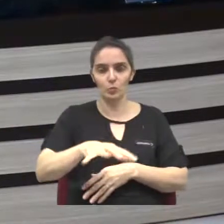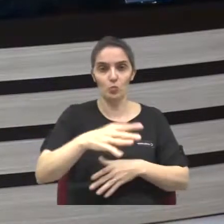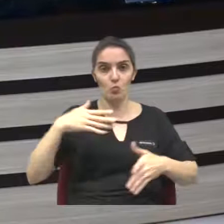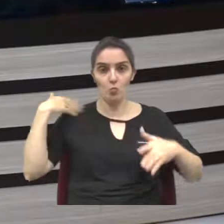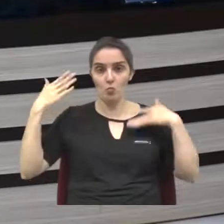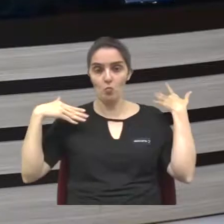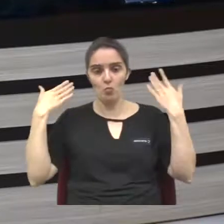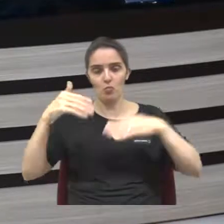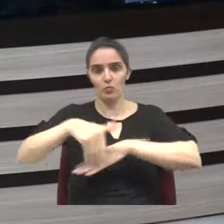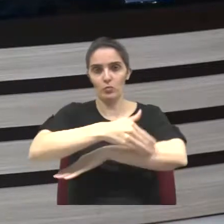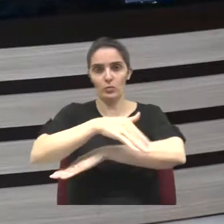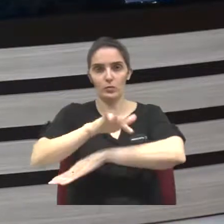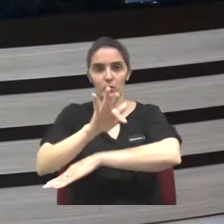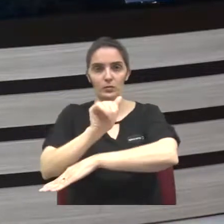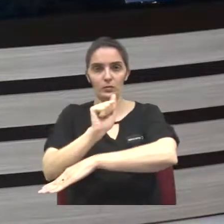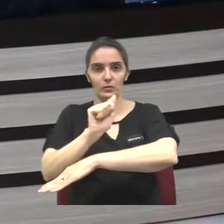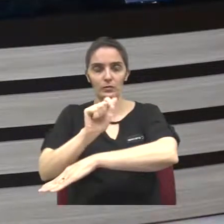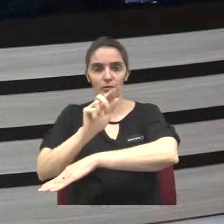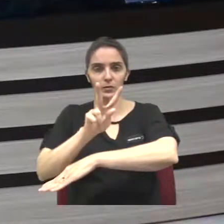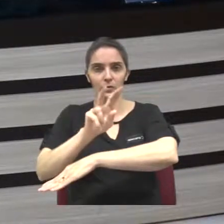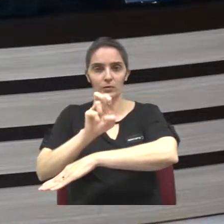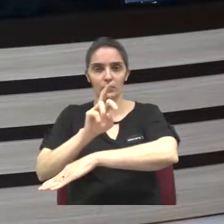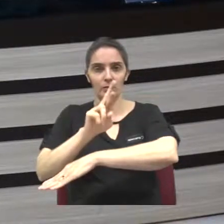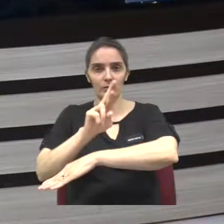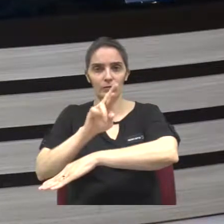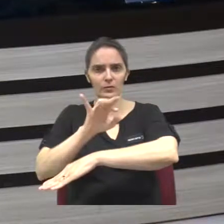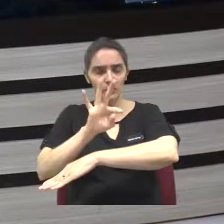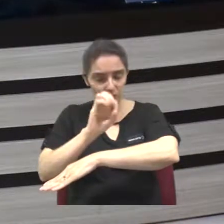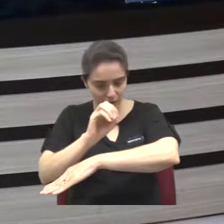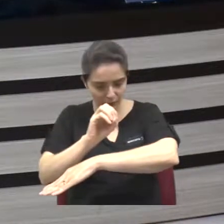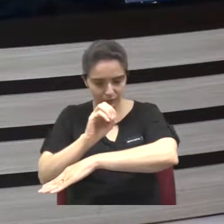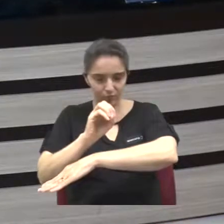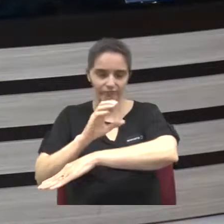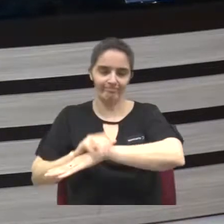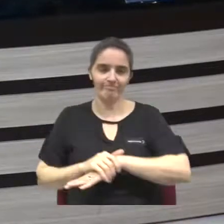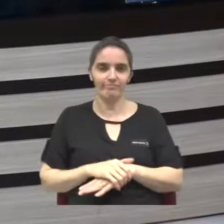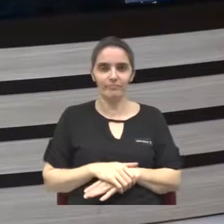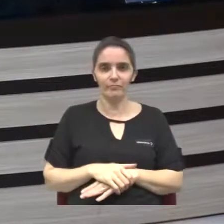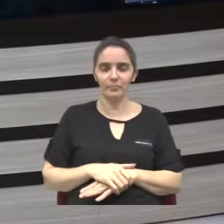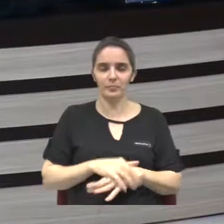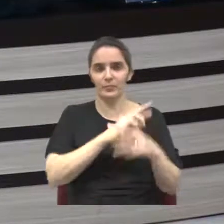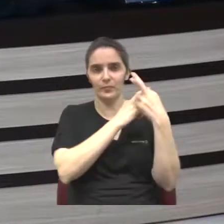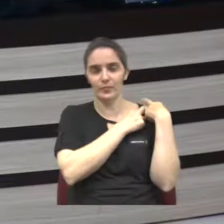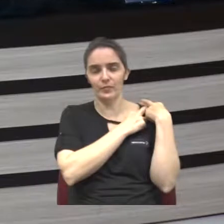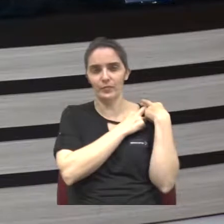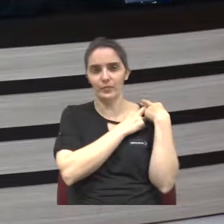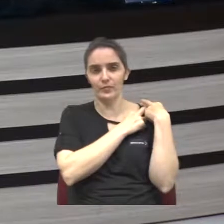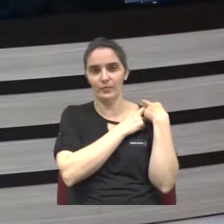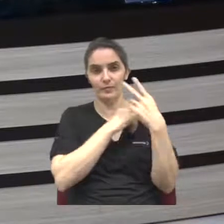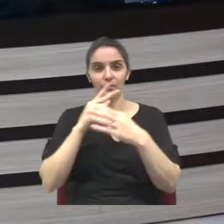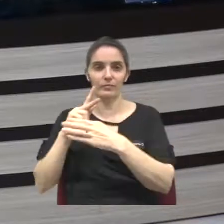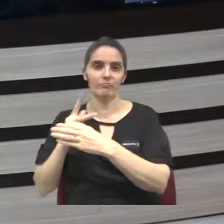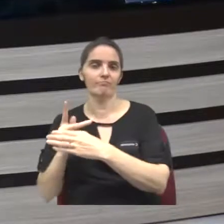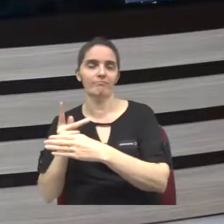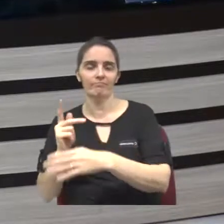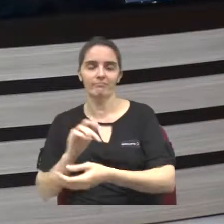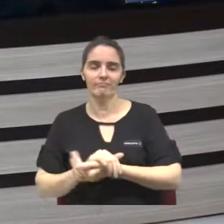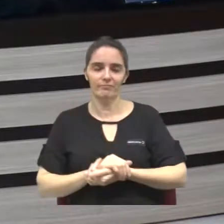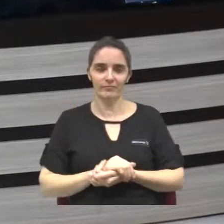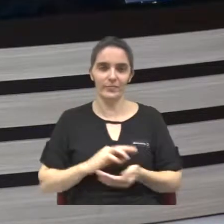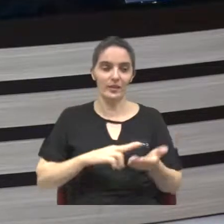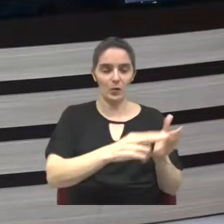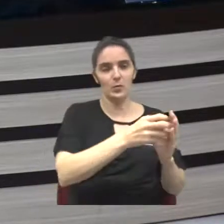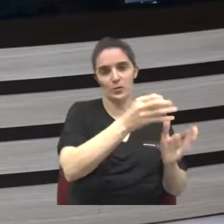Faveiro, do bairro Egisto Ragazzo. Autoria, vereador Hélder Lúcio de Oliveira. As comissões.